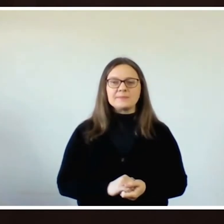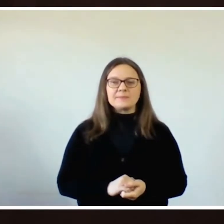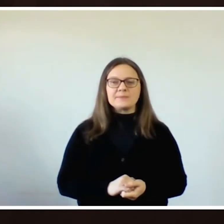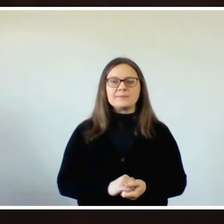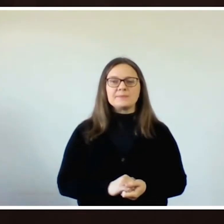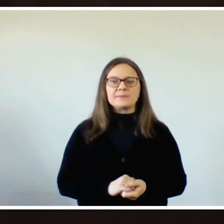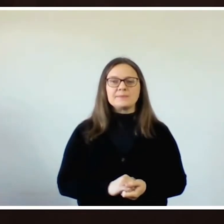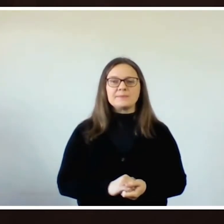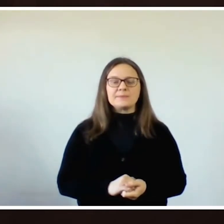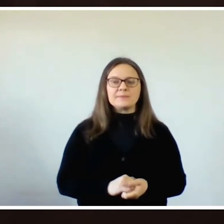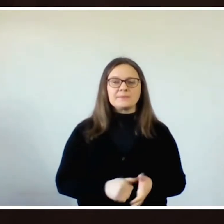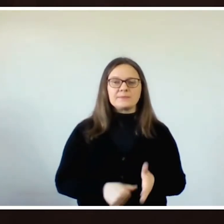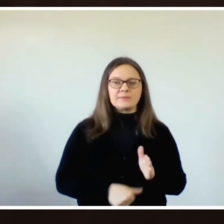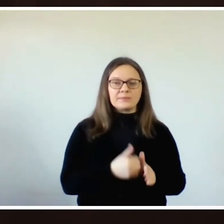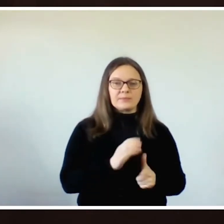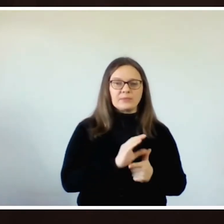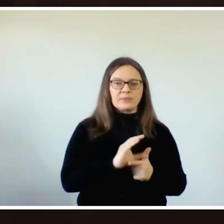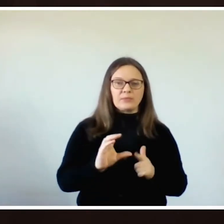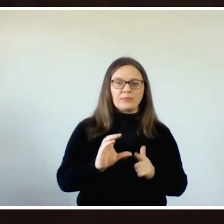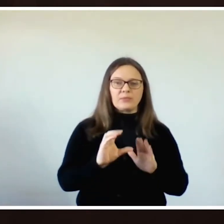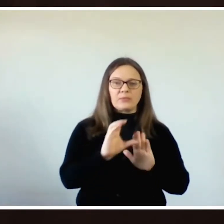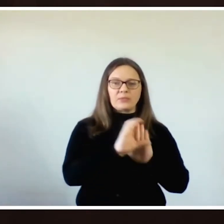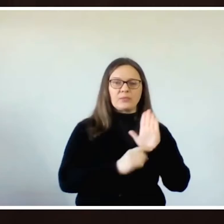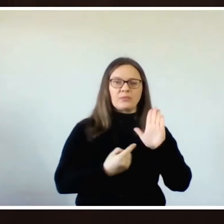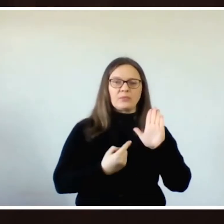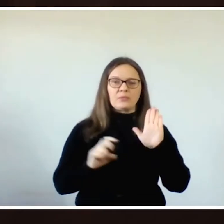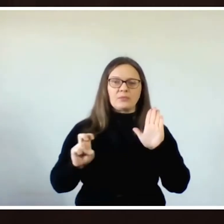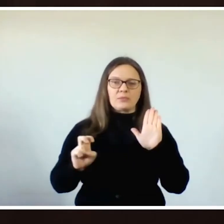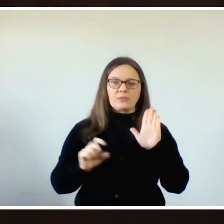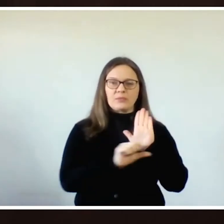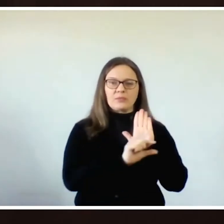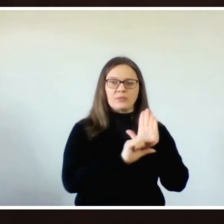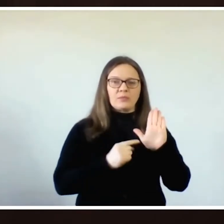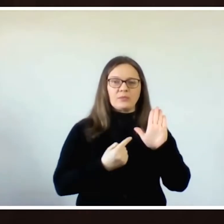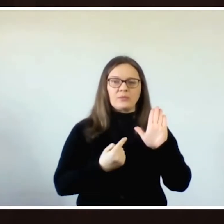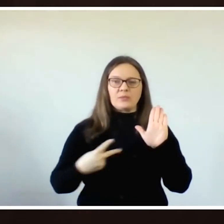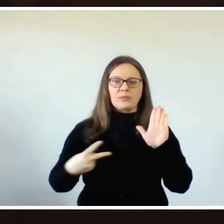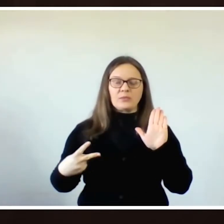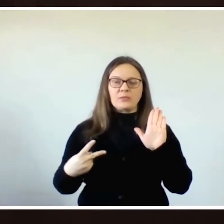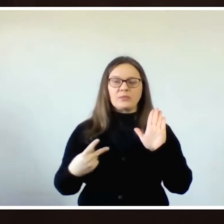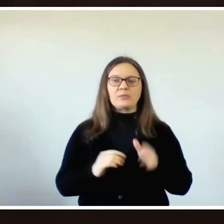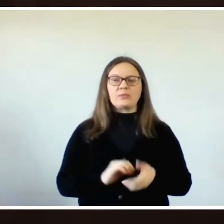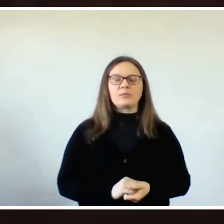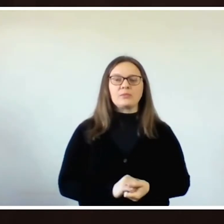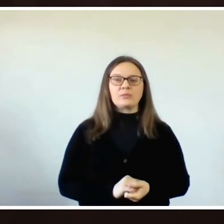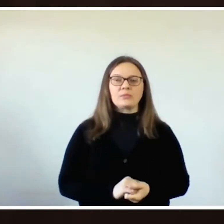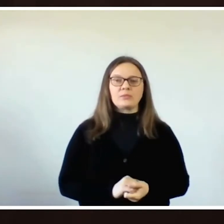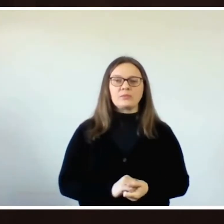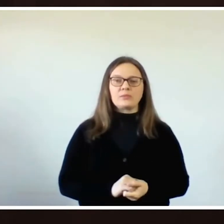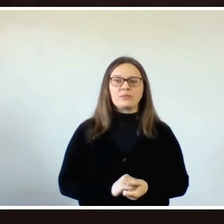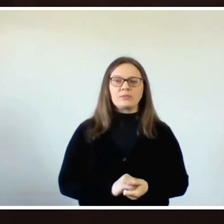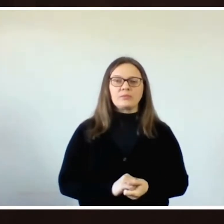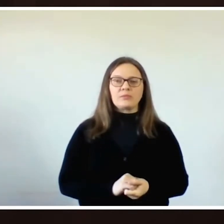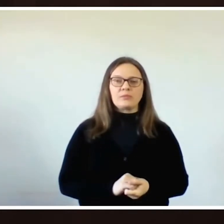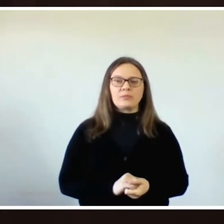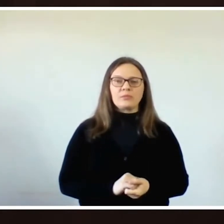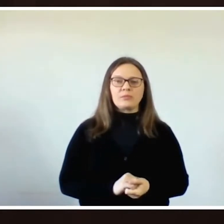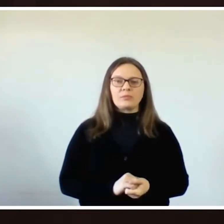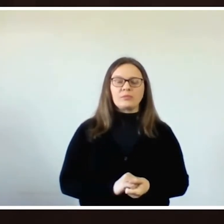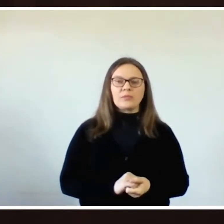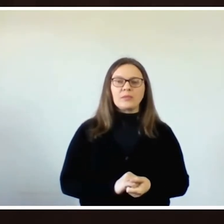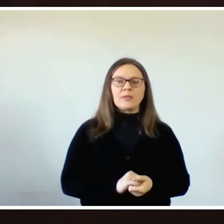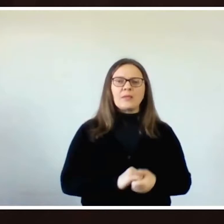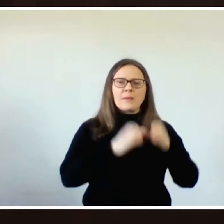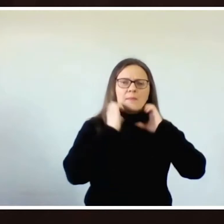Senhor Jesus. Versículo 12. Ora, se é corrente pregar-se que Cristo ressuscitou